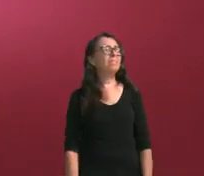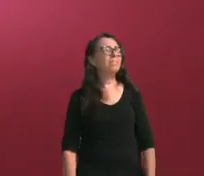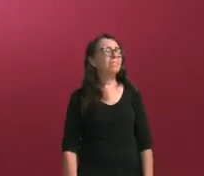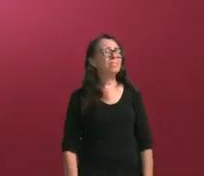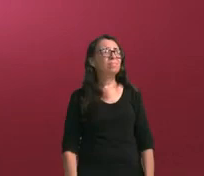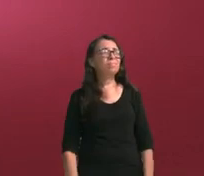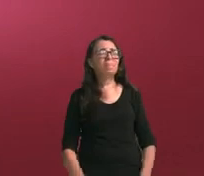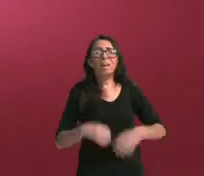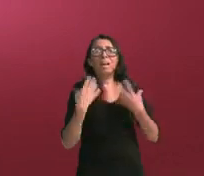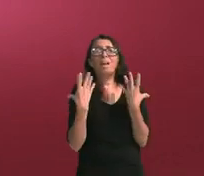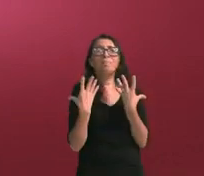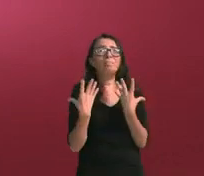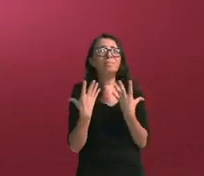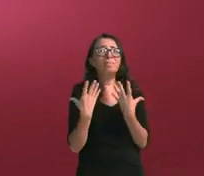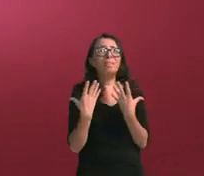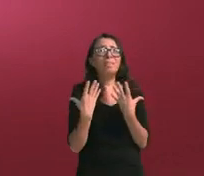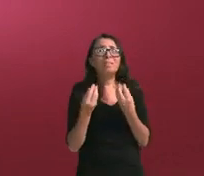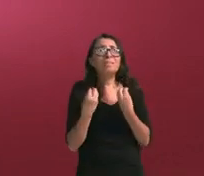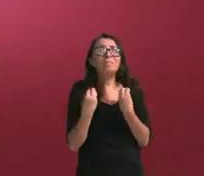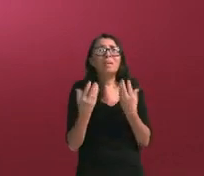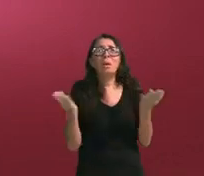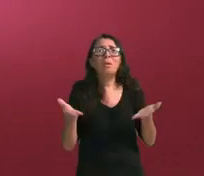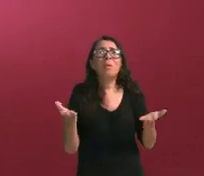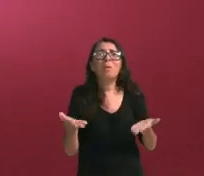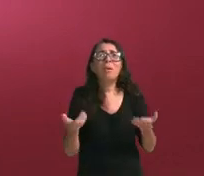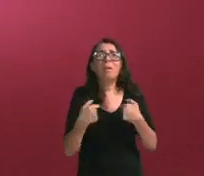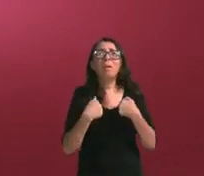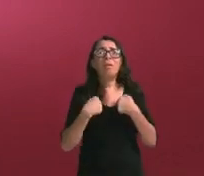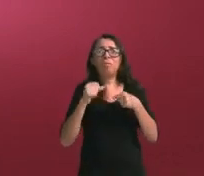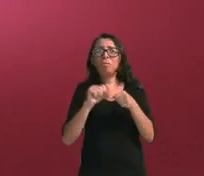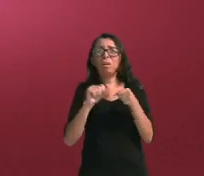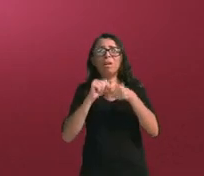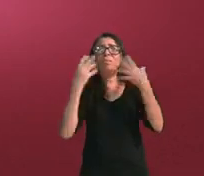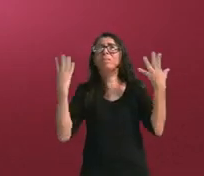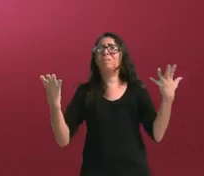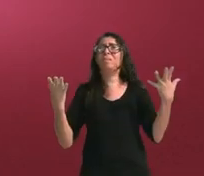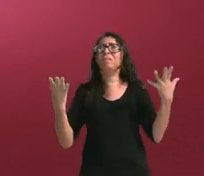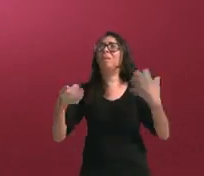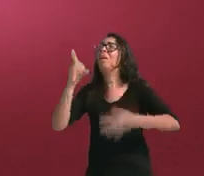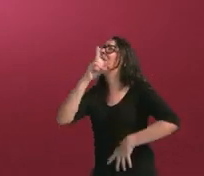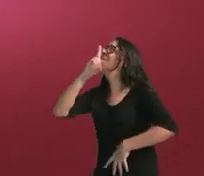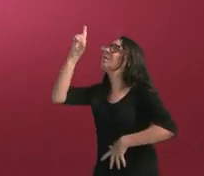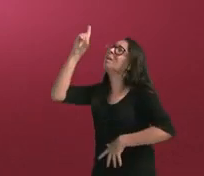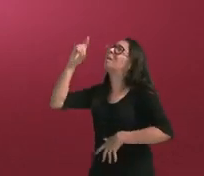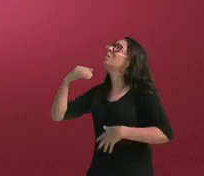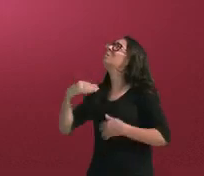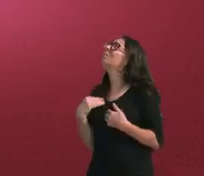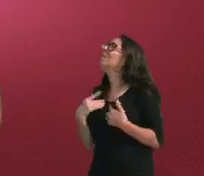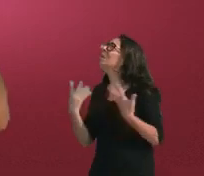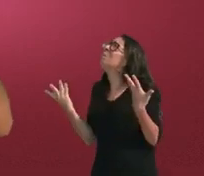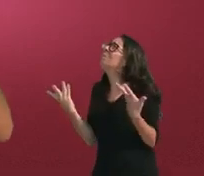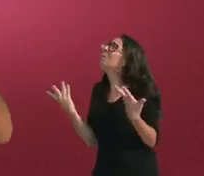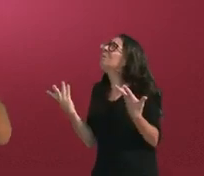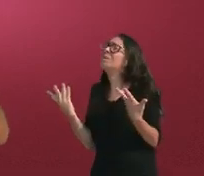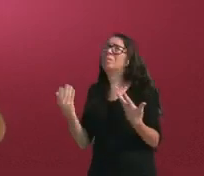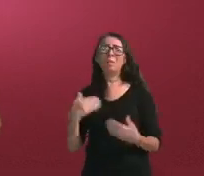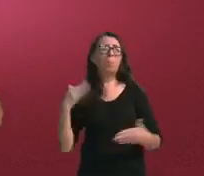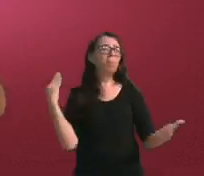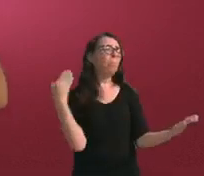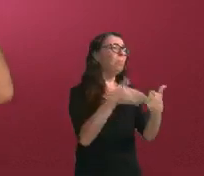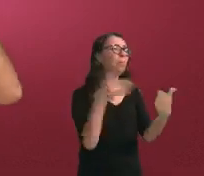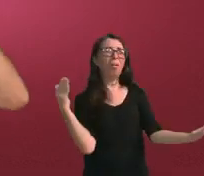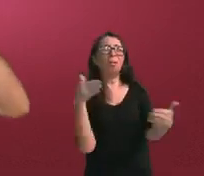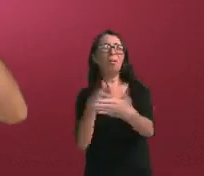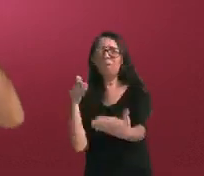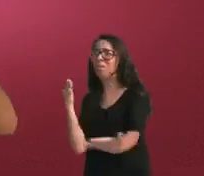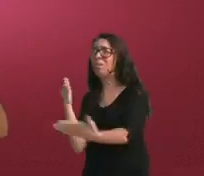não murmuremos, Senhor. Vamos trocar a murmuração pela fé, pelo crer. Estou passando por isso,